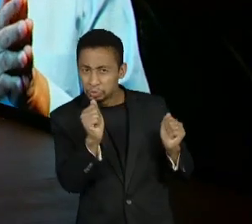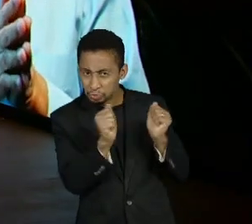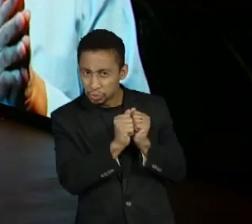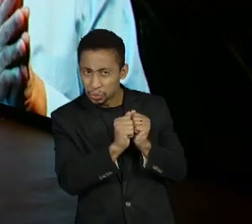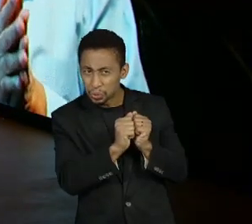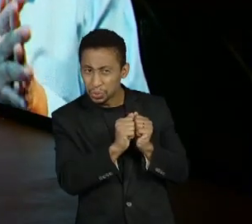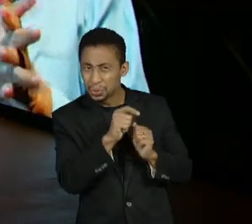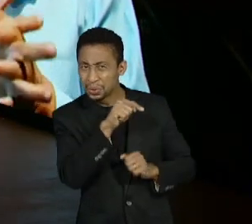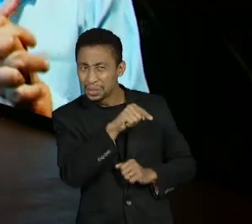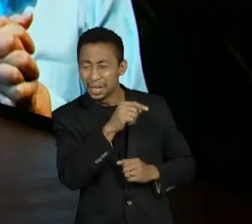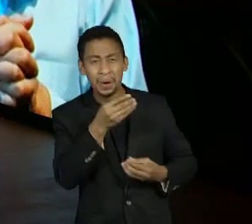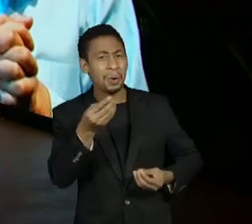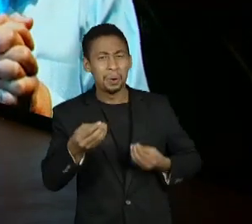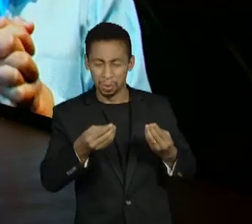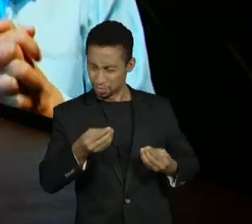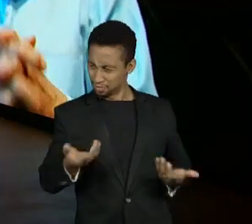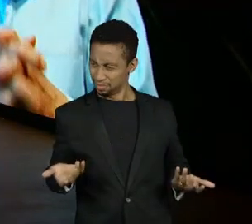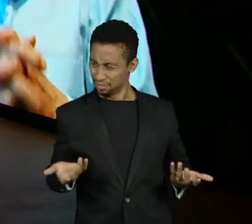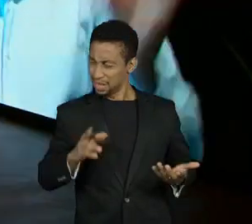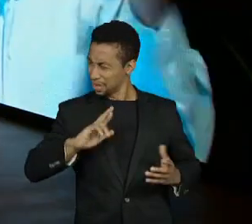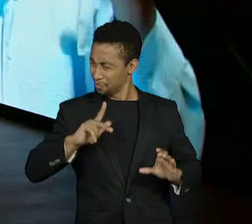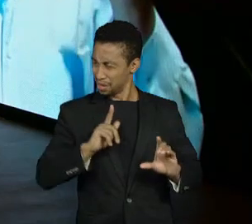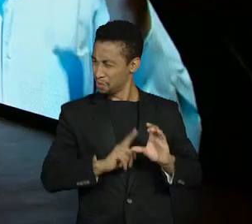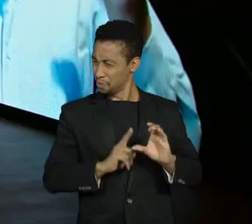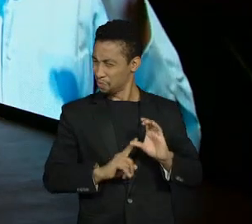não deve ser comunista.